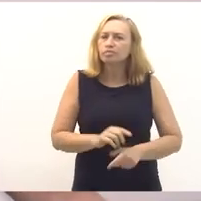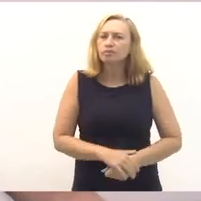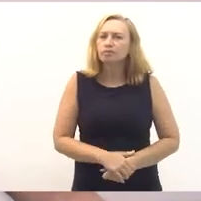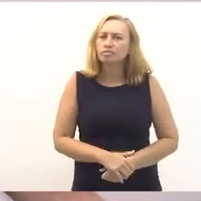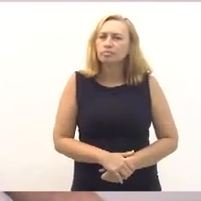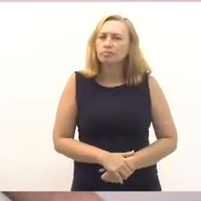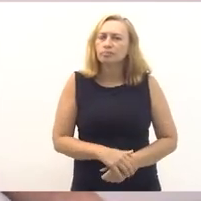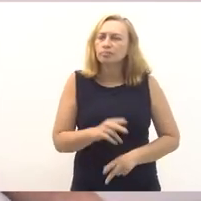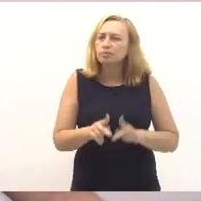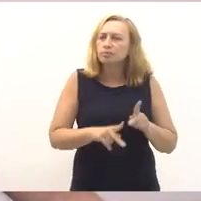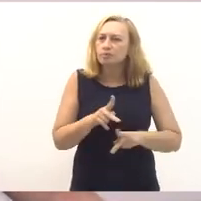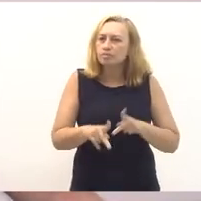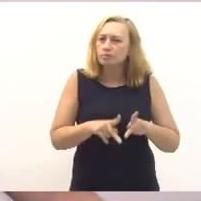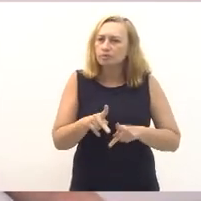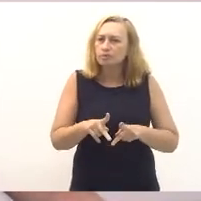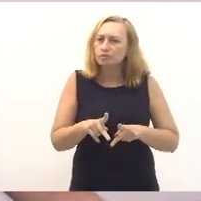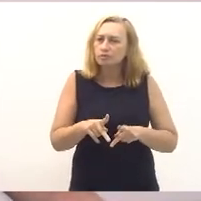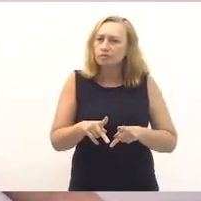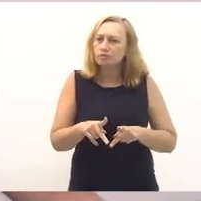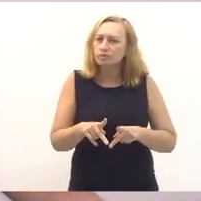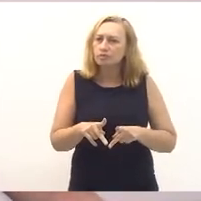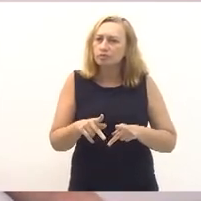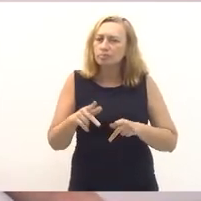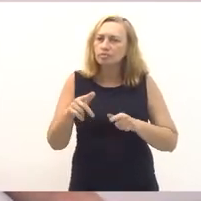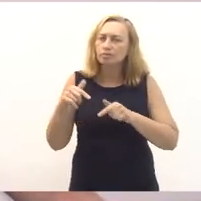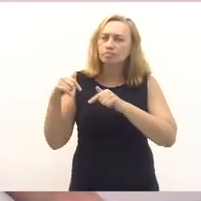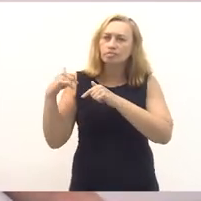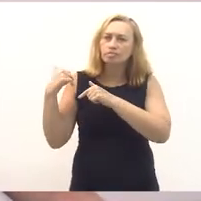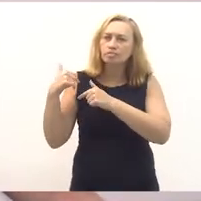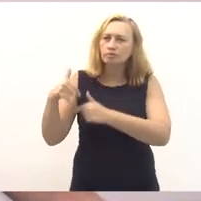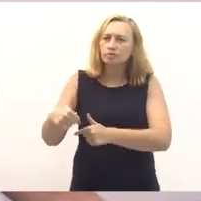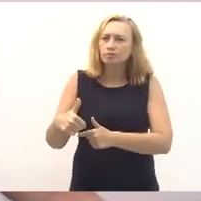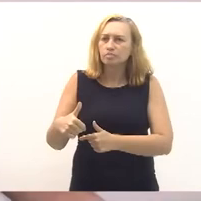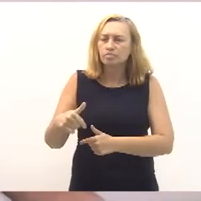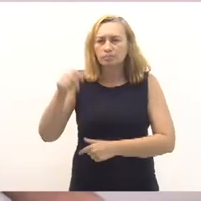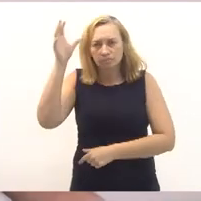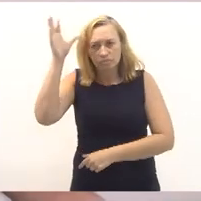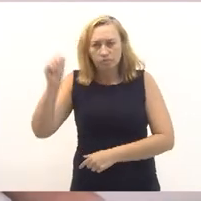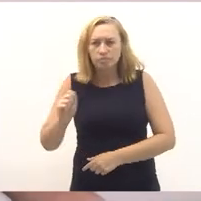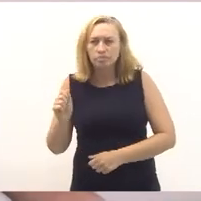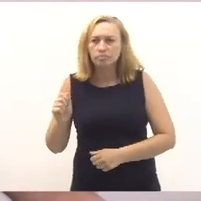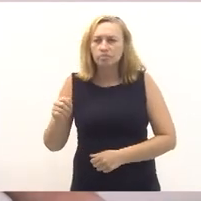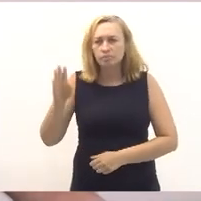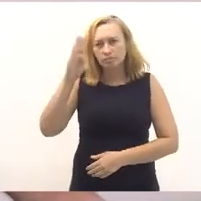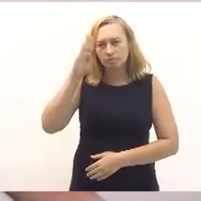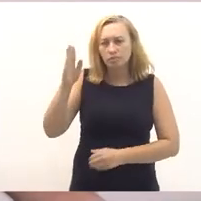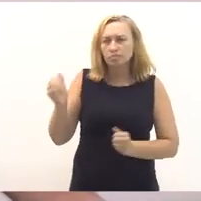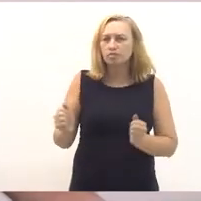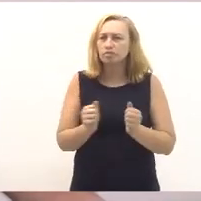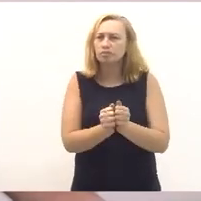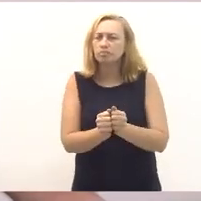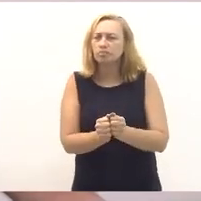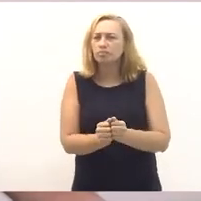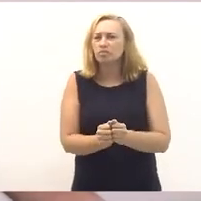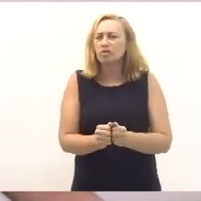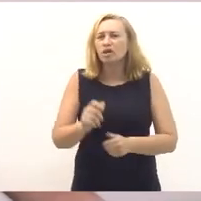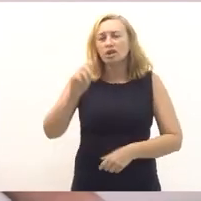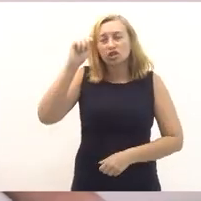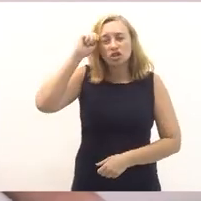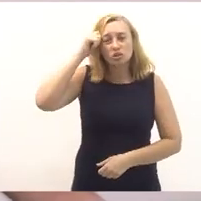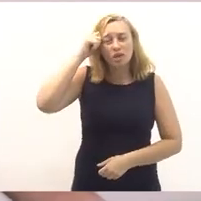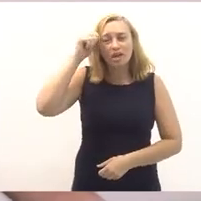para o povo descendente de Africanos principalmente juntos aos negros escravizados